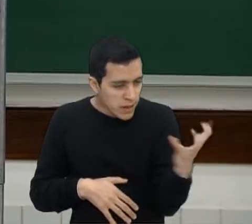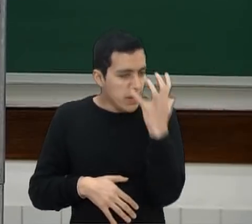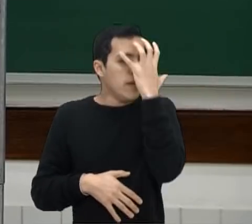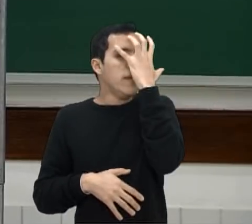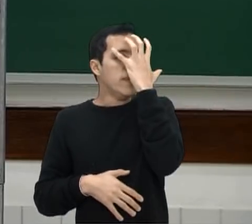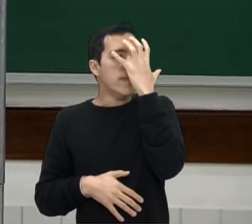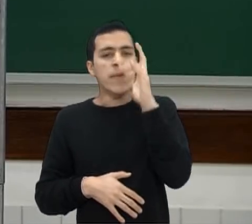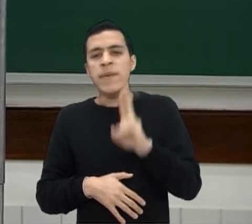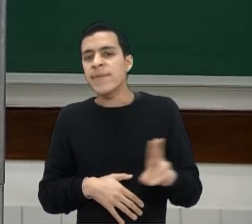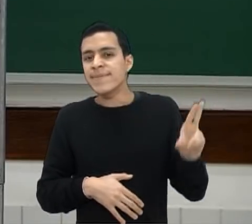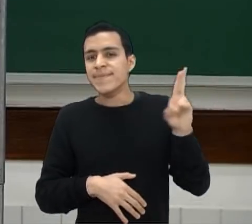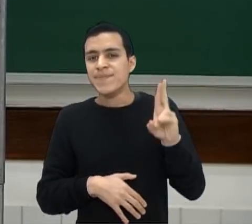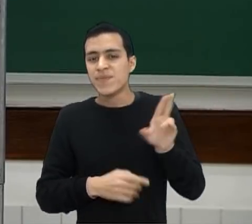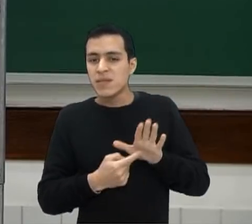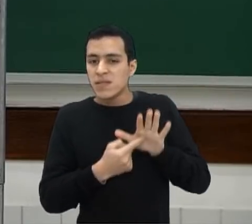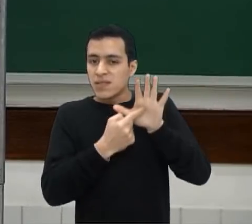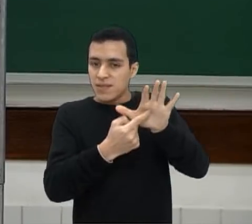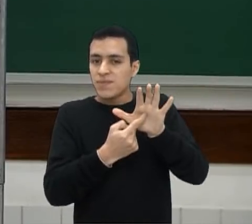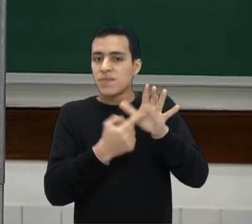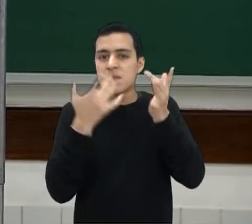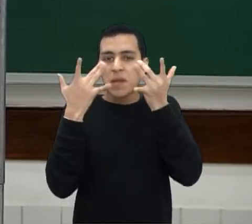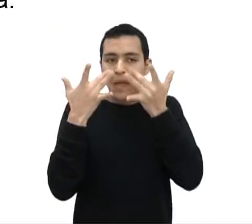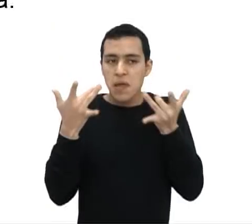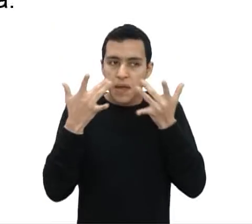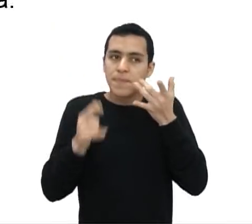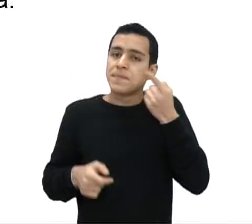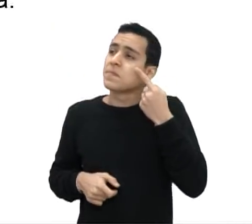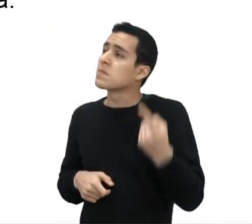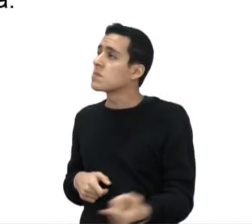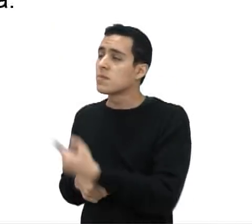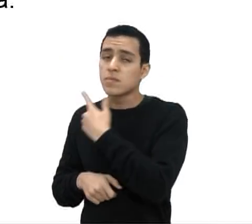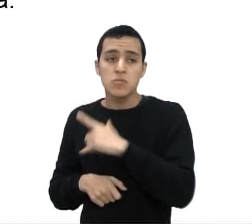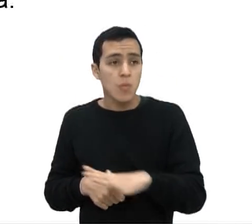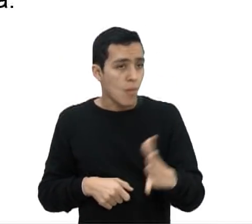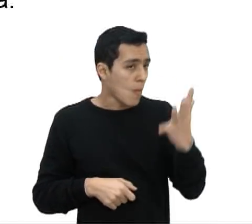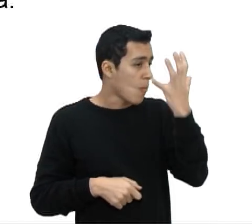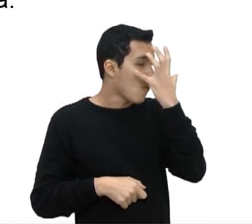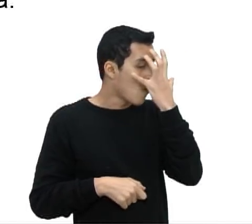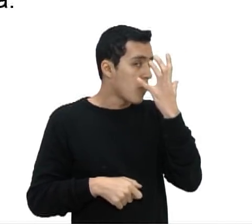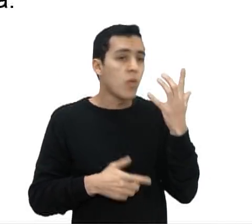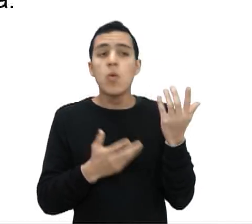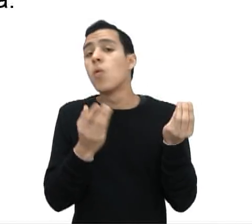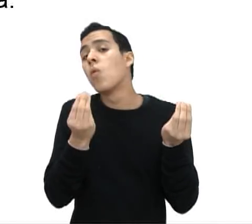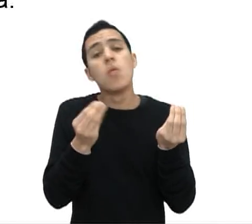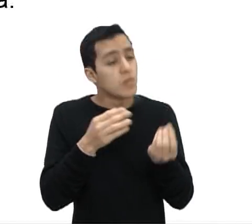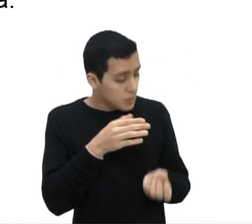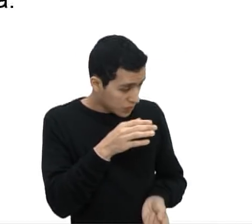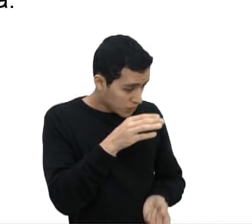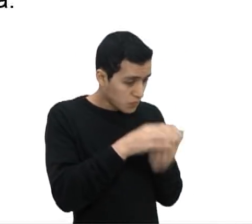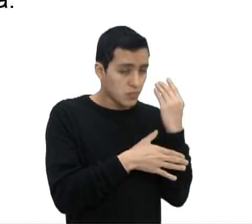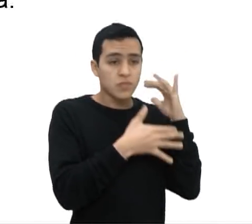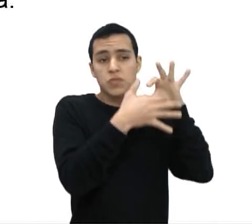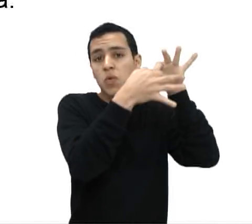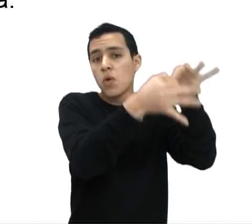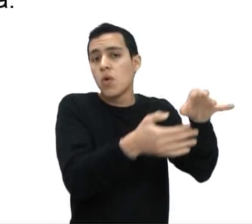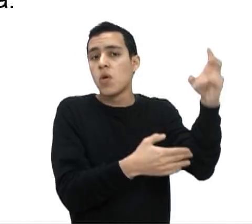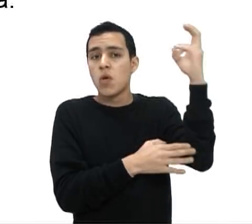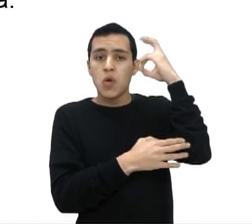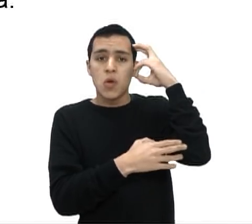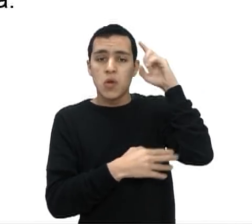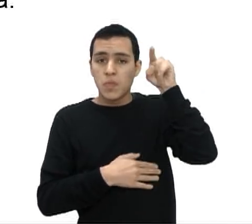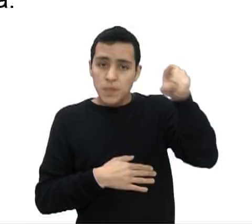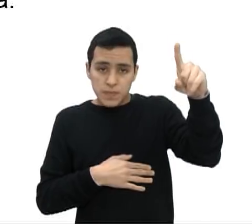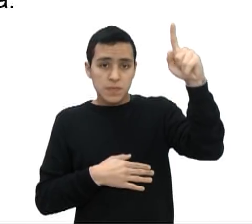representar simbolicamente o teatro. Então, observem lá que as máscaras, elas tiveram origem no contexto de cultura da